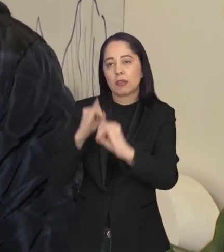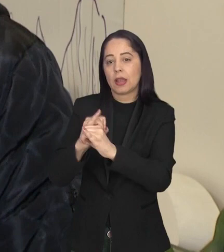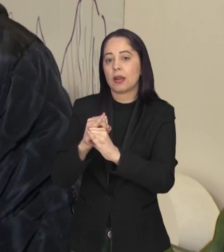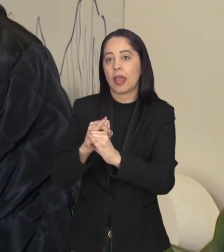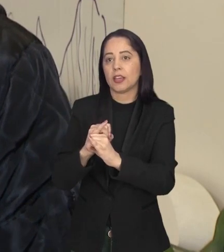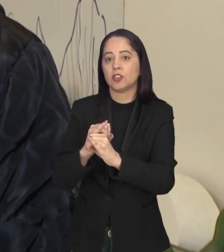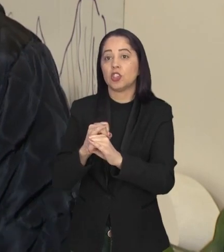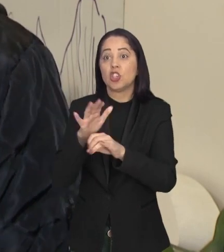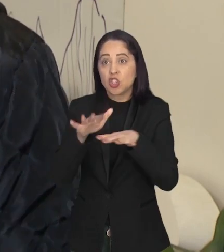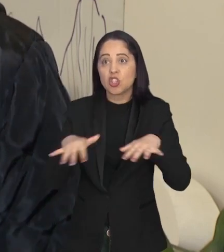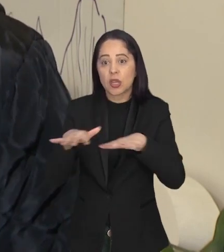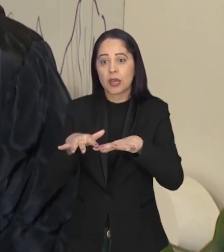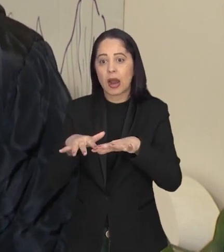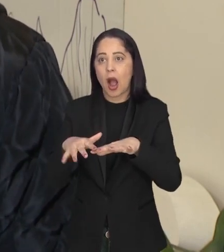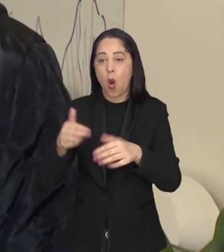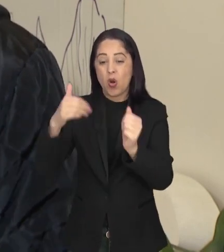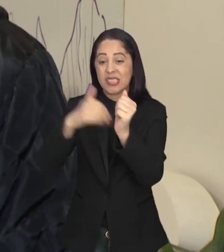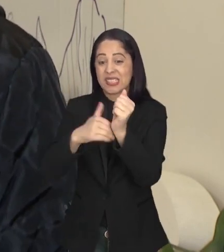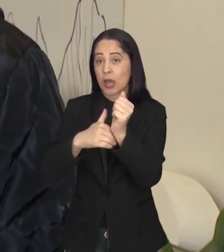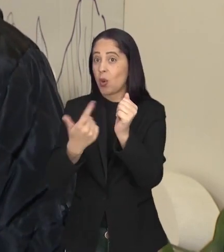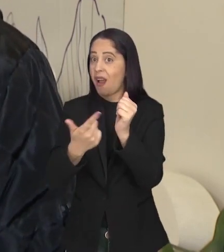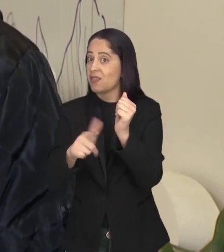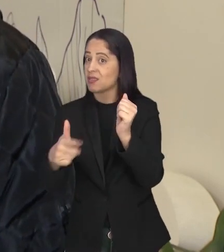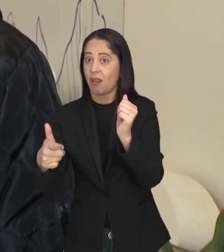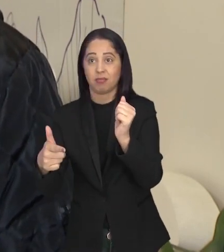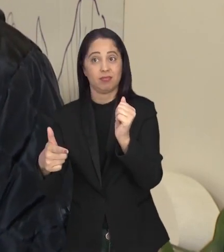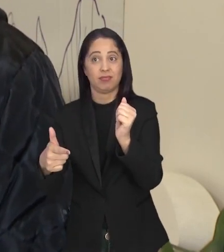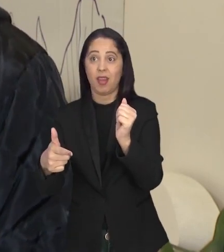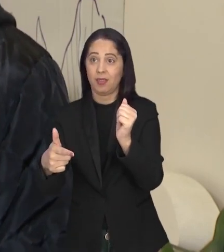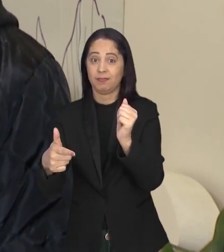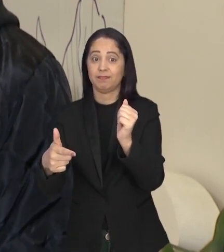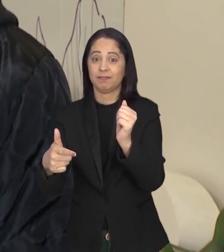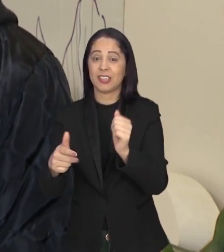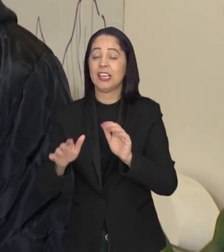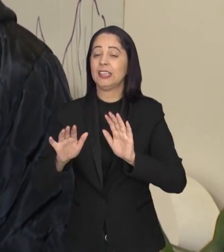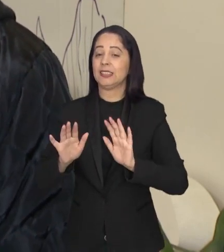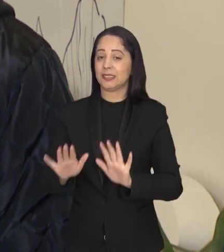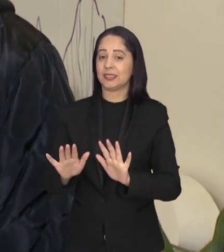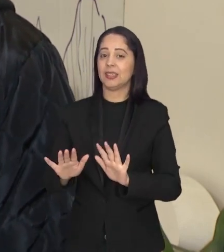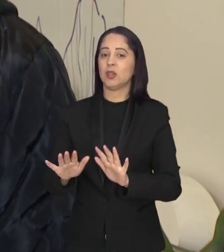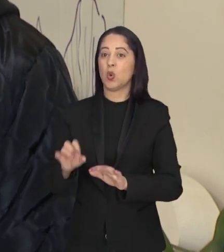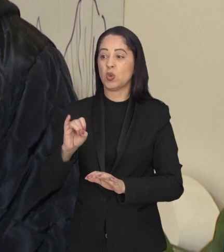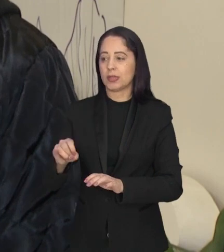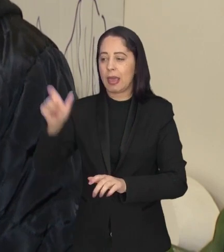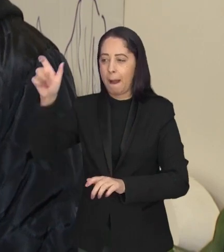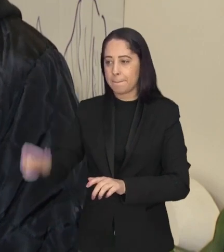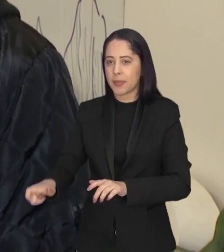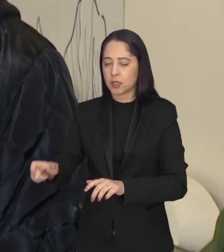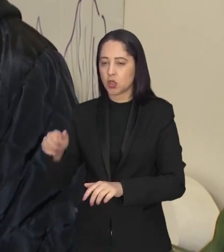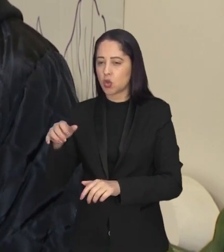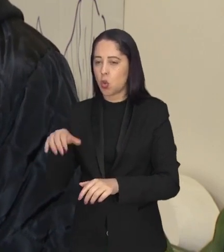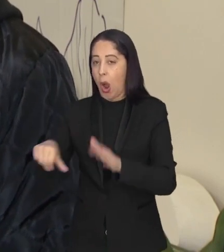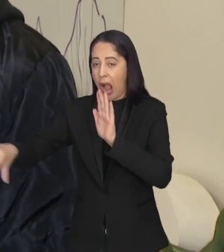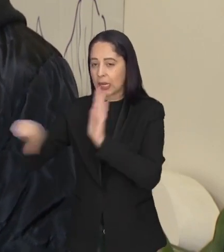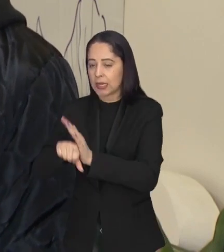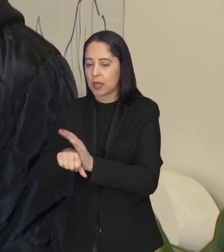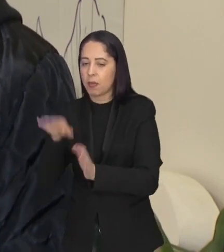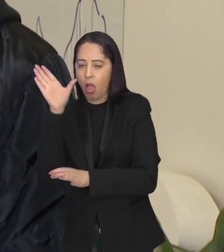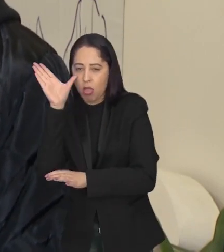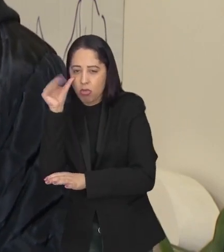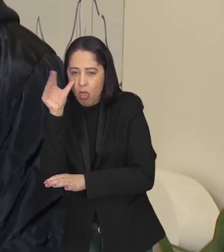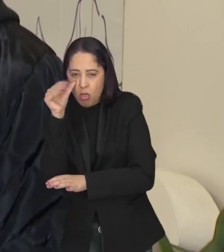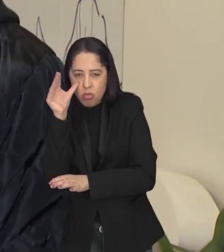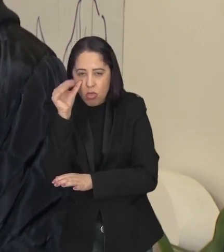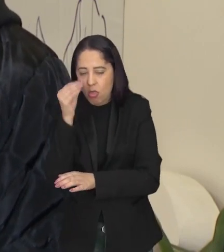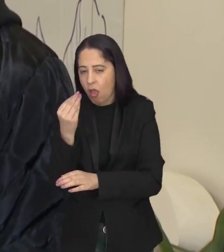normalmente, esses sites não possuem o nível de segurança que você tem numa rede social. E aí, uma vez que o atacante